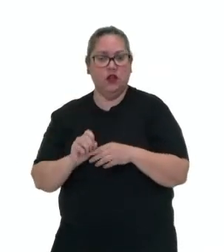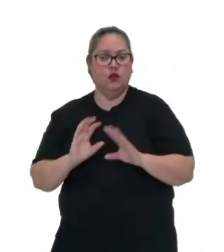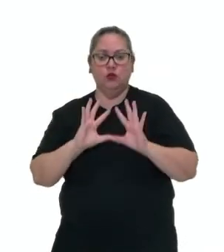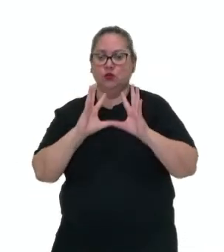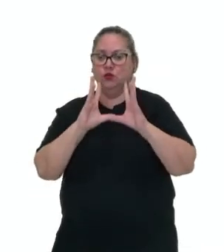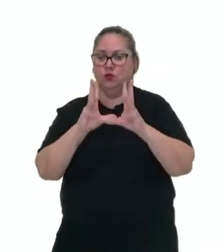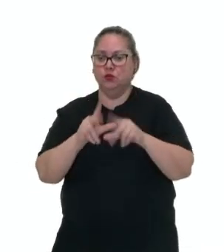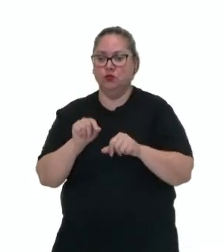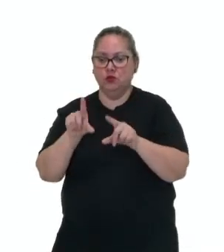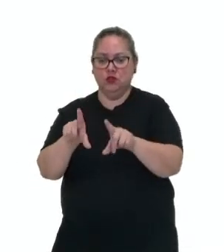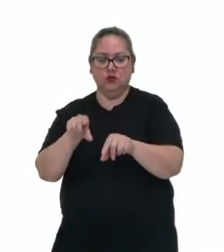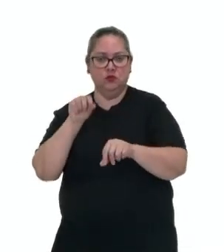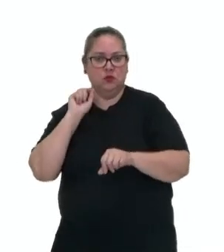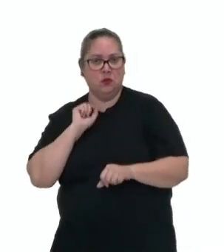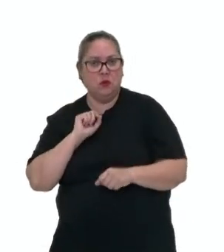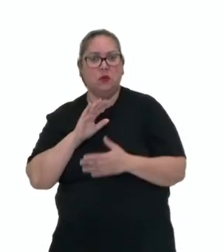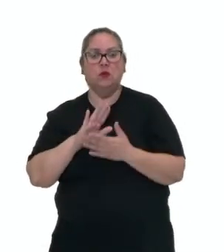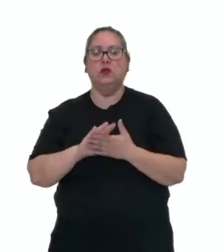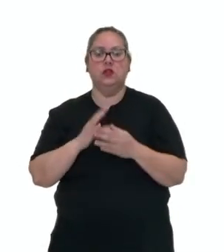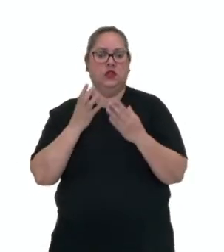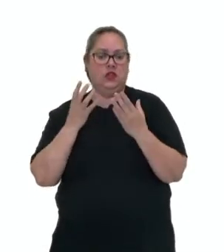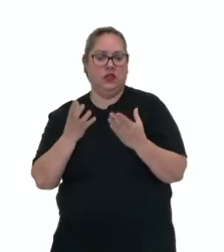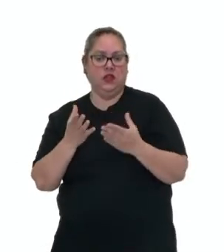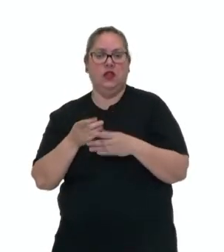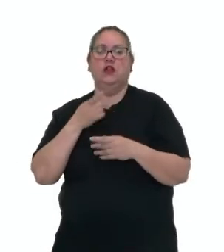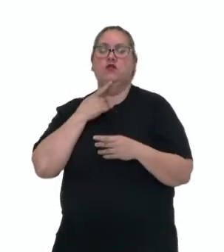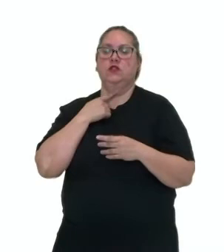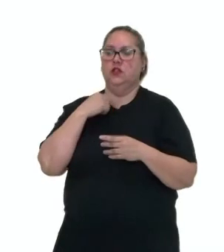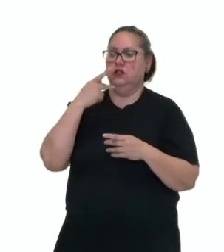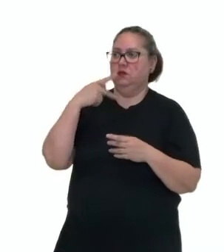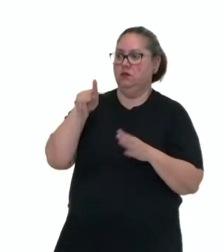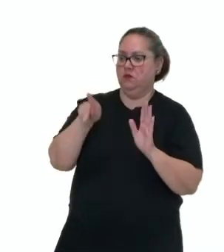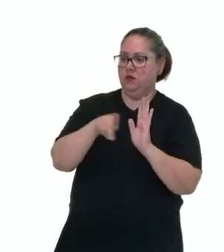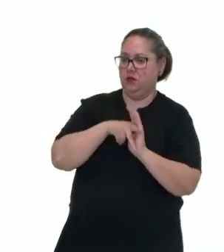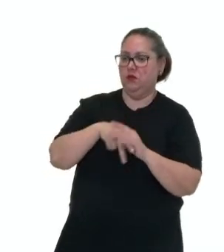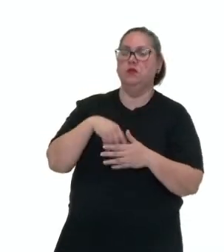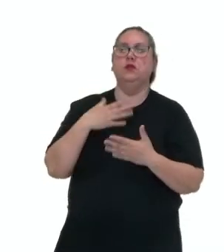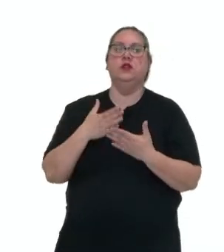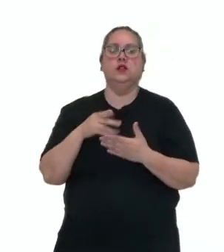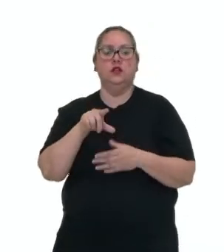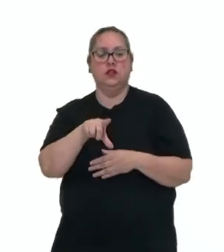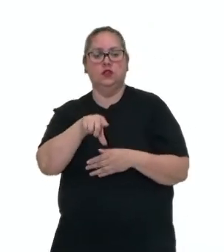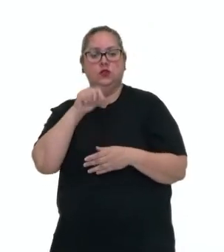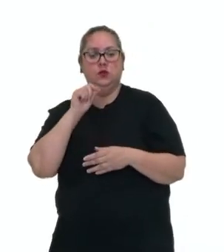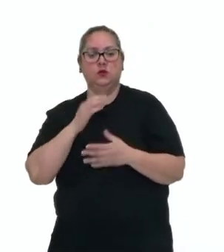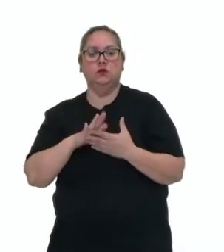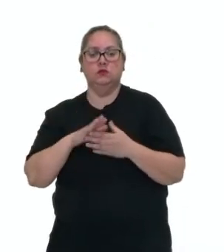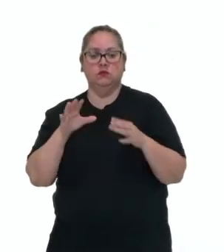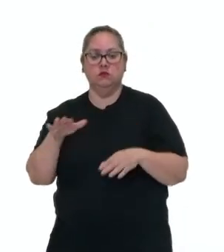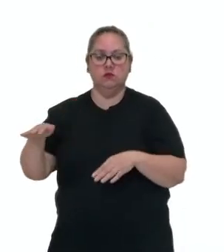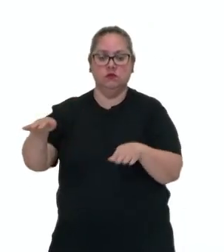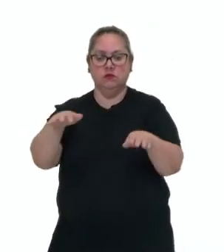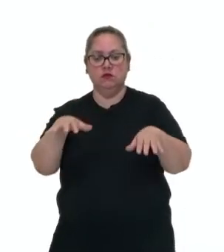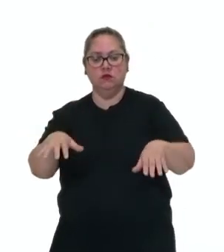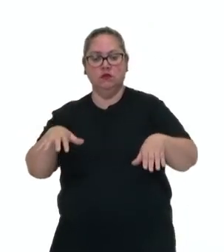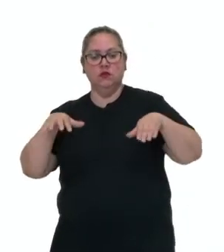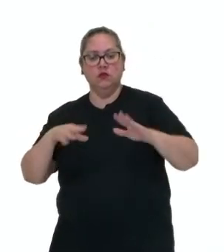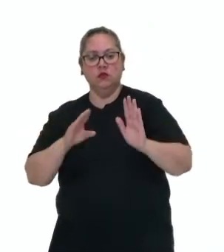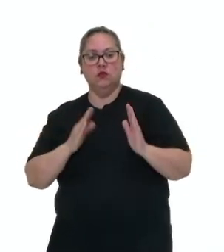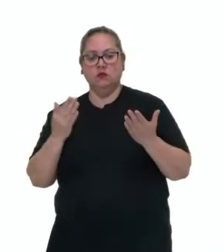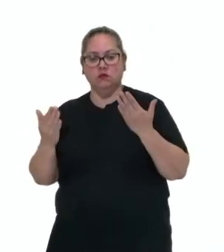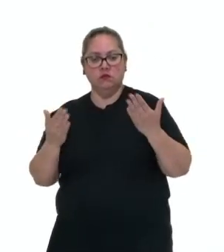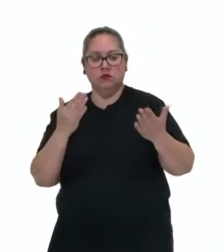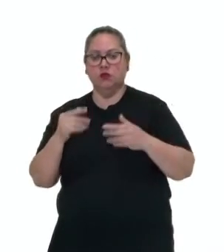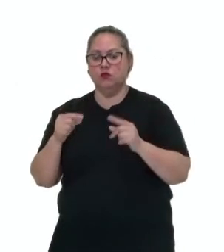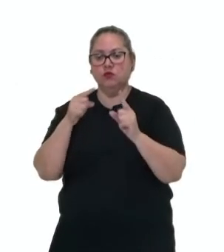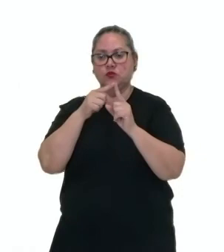todas pautadas, todas concentradas na sua mão, e as suas decisões elas são soberanas quando comparadas a qualquer